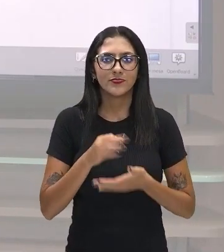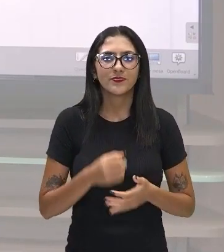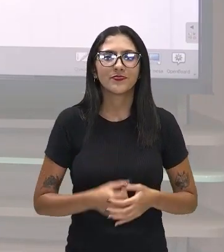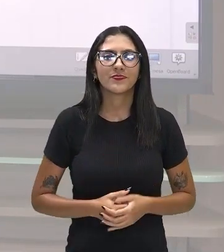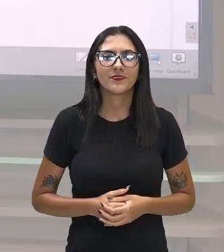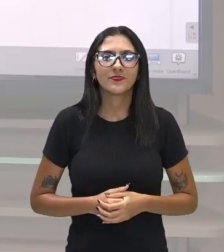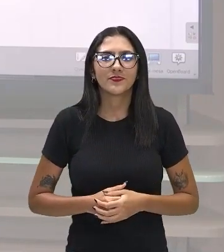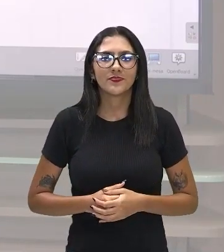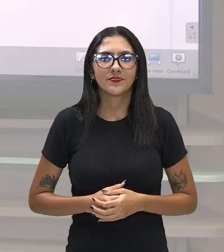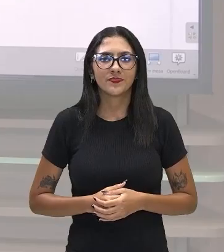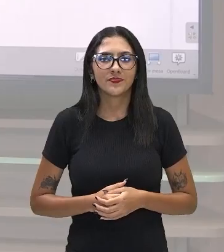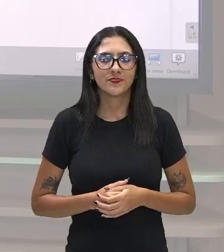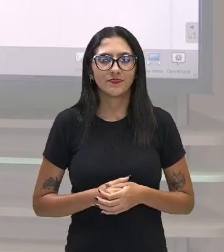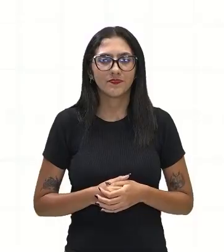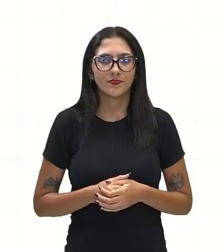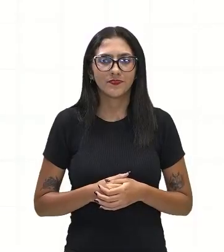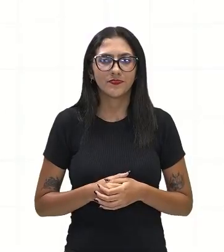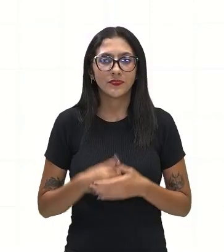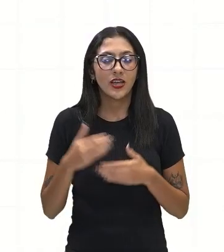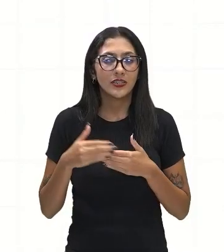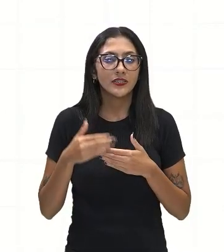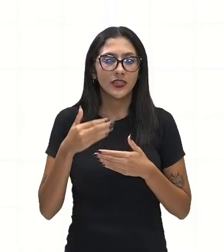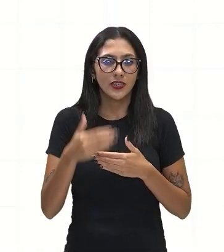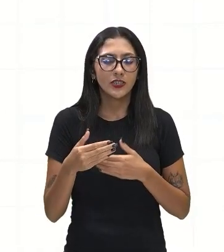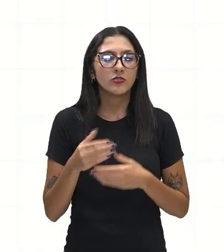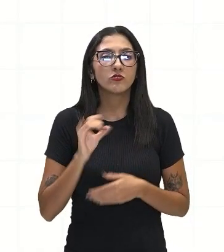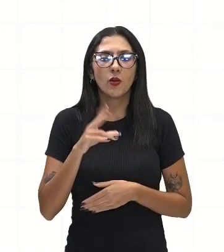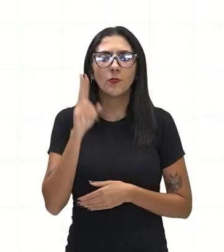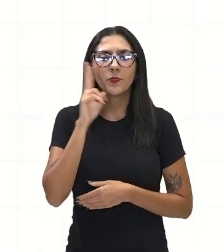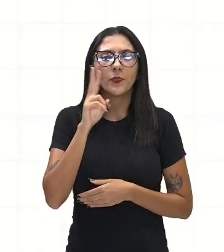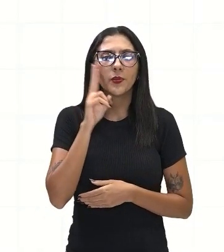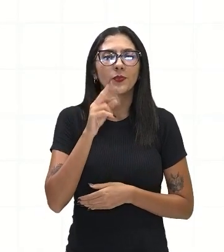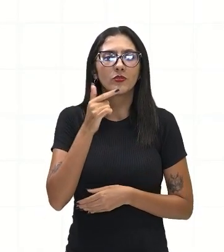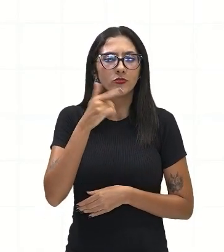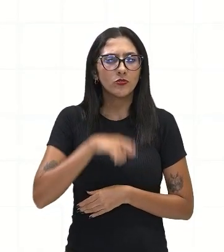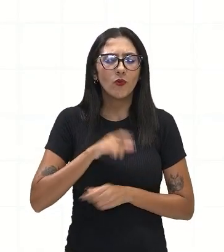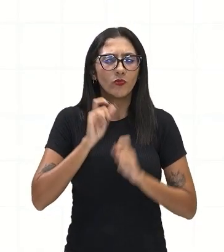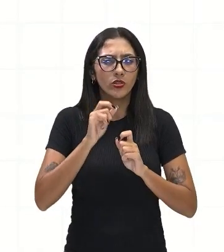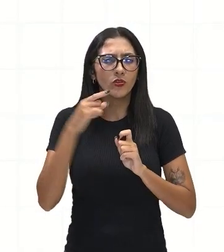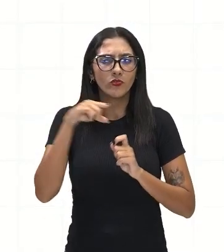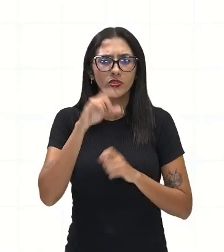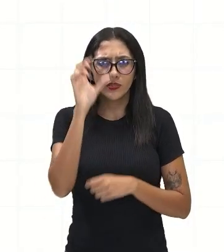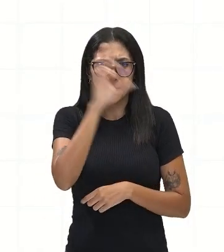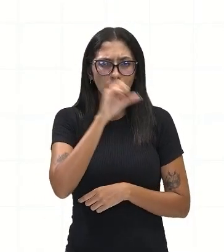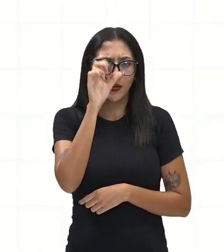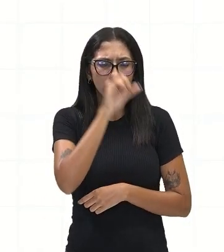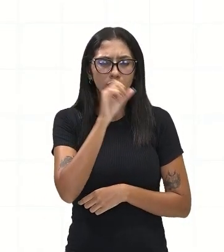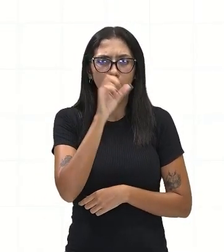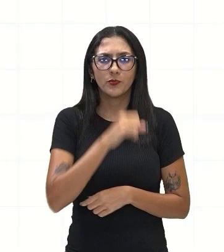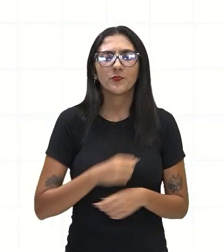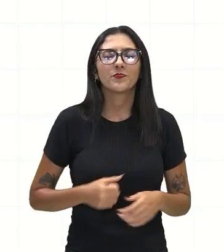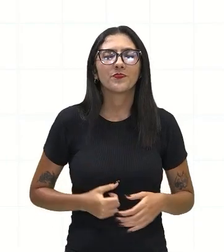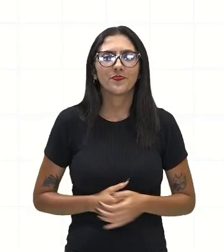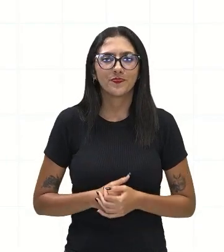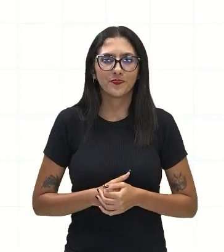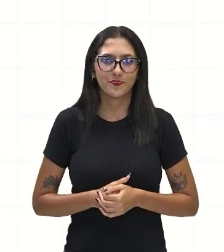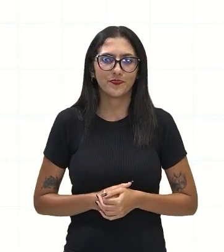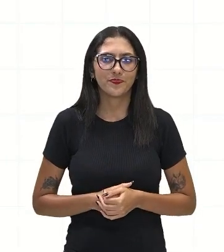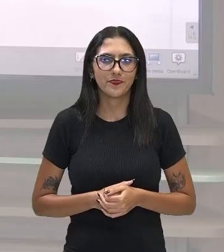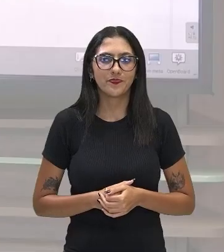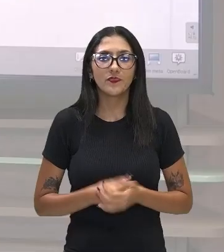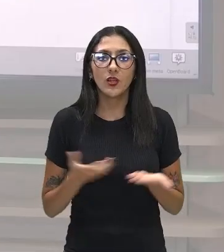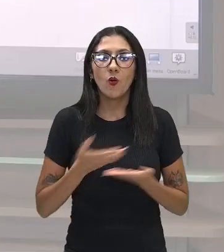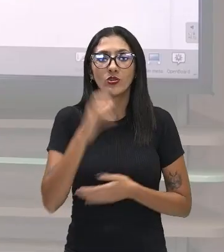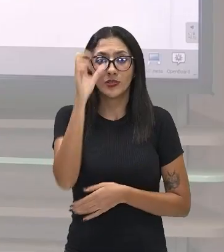bem. Seguindo, então, só recordando o que nós aprendemos nesta nossa aula de hoje, né? Nós aprendemos